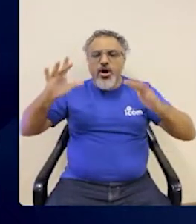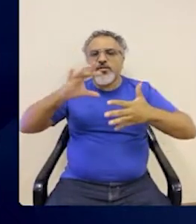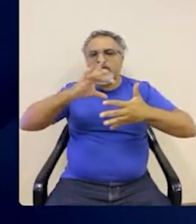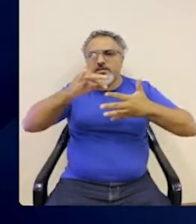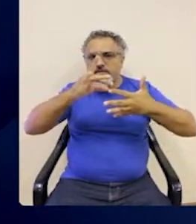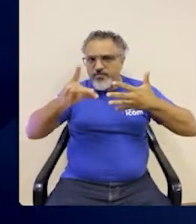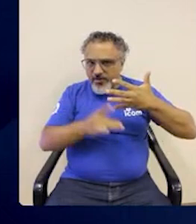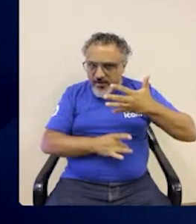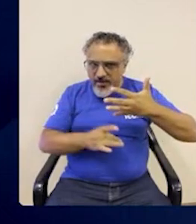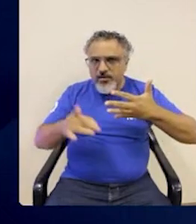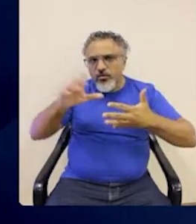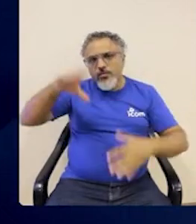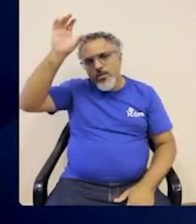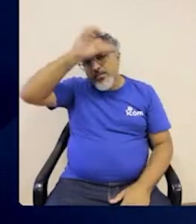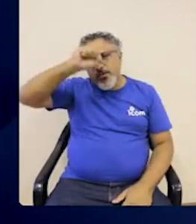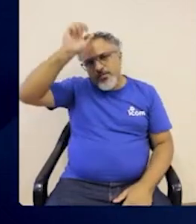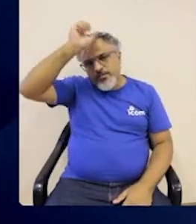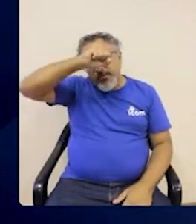disciplinas, uma